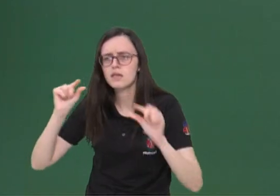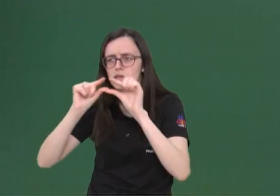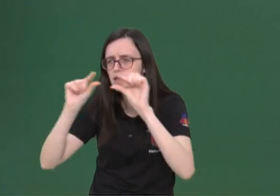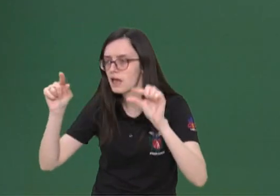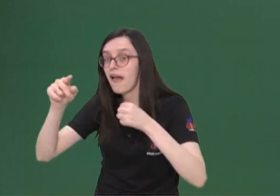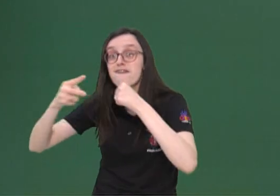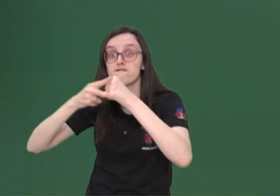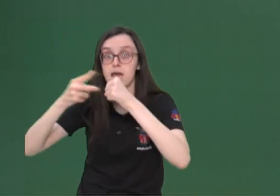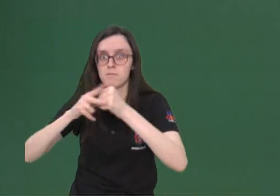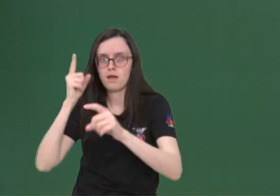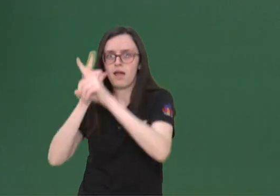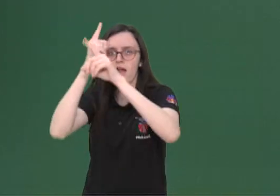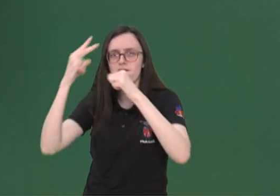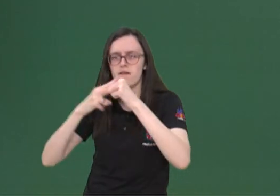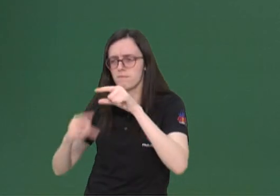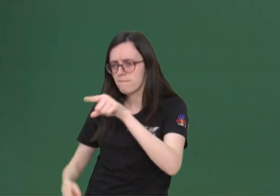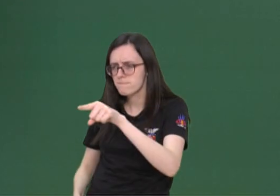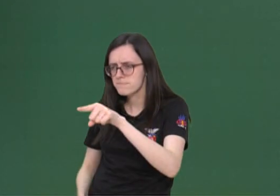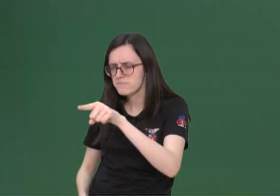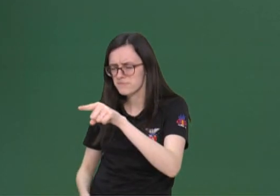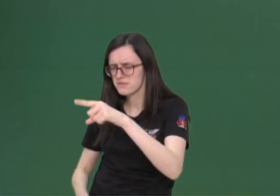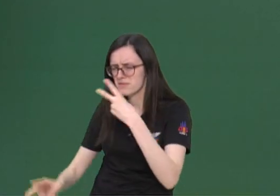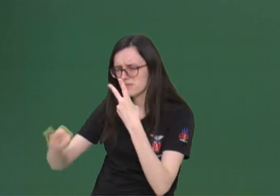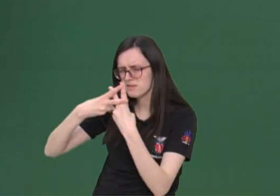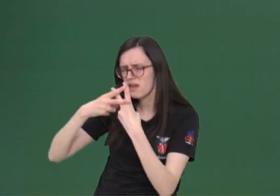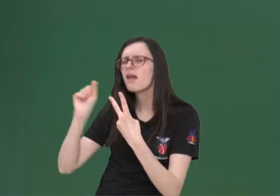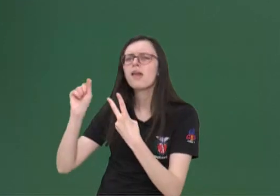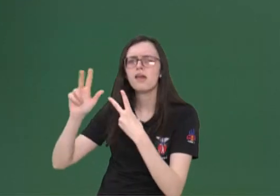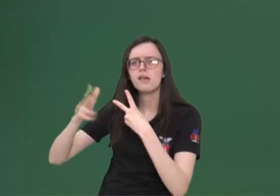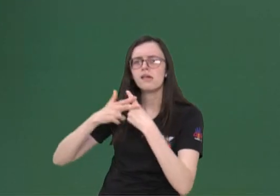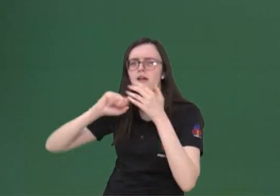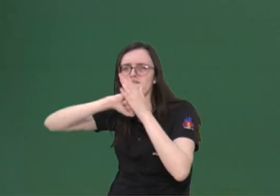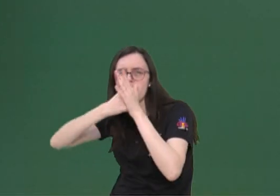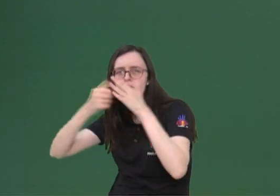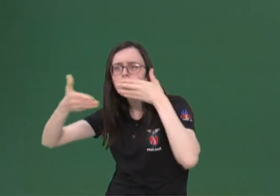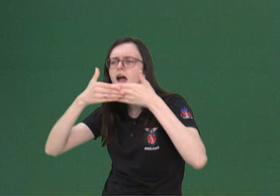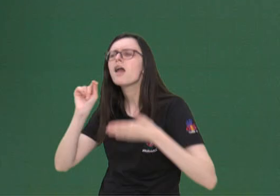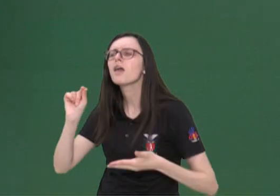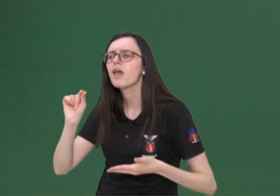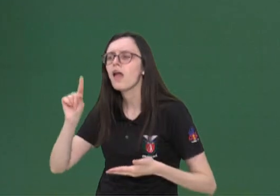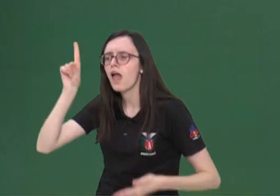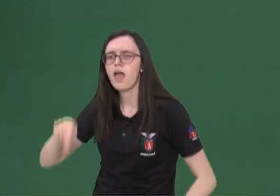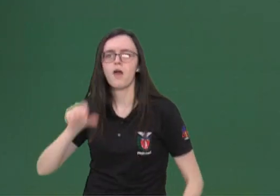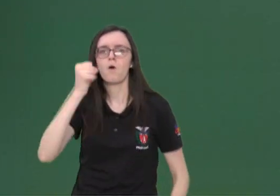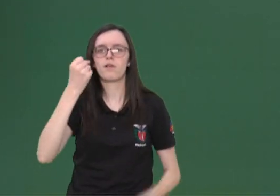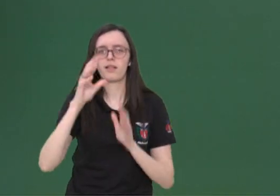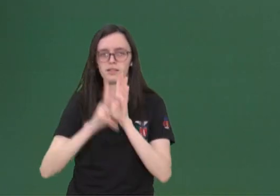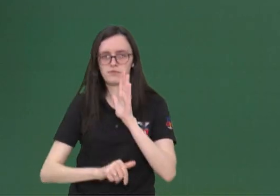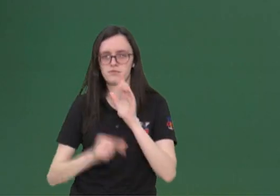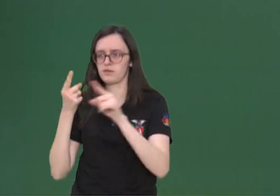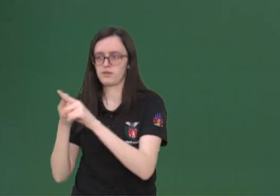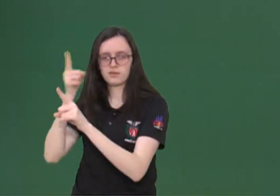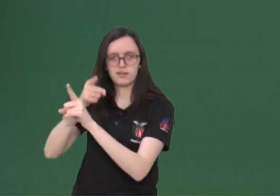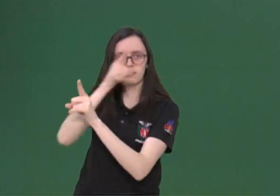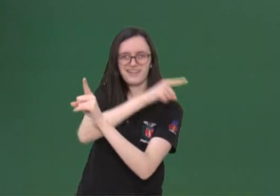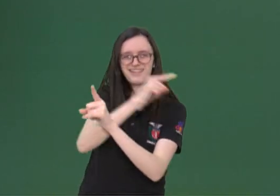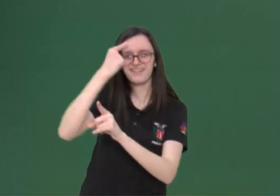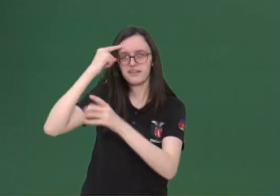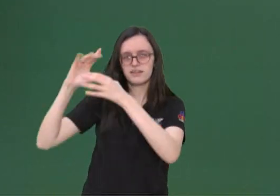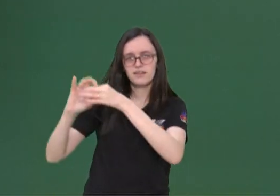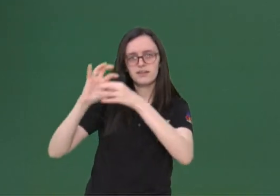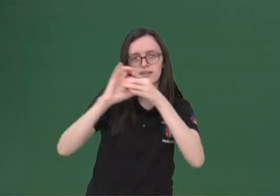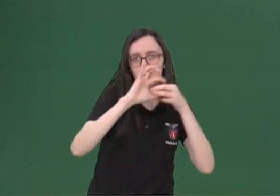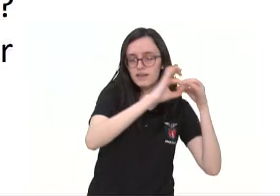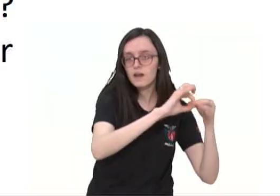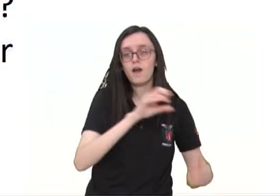o verbo. Então, quem que se trancam, né? A resposta vai ser 8 ladrões. Então, 8 ladrões